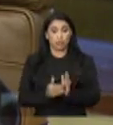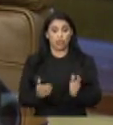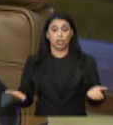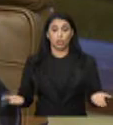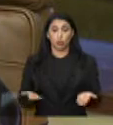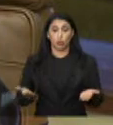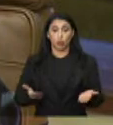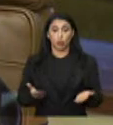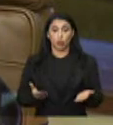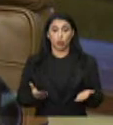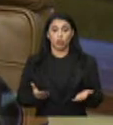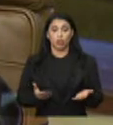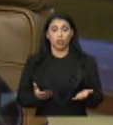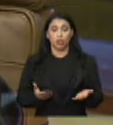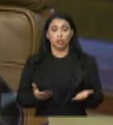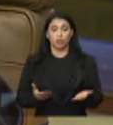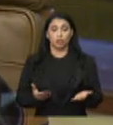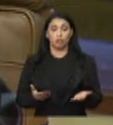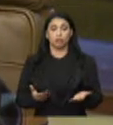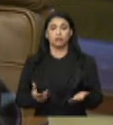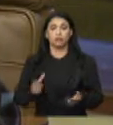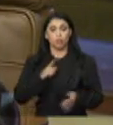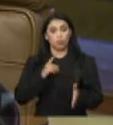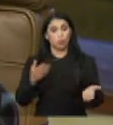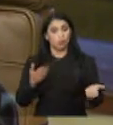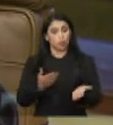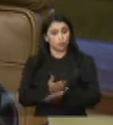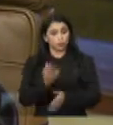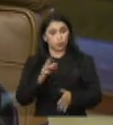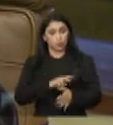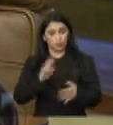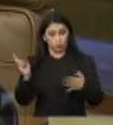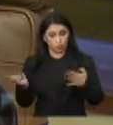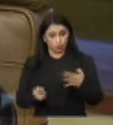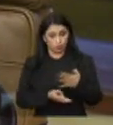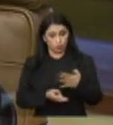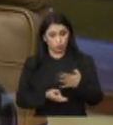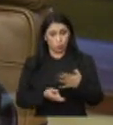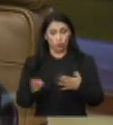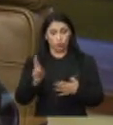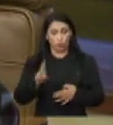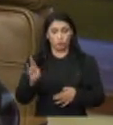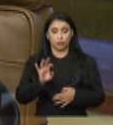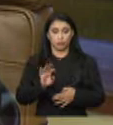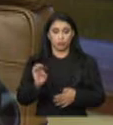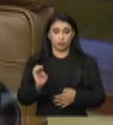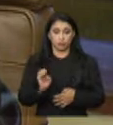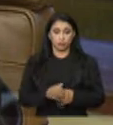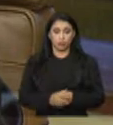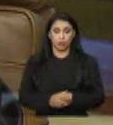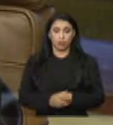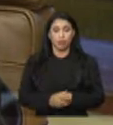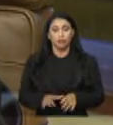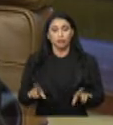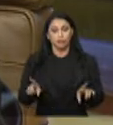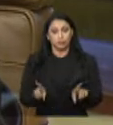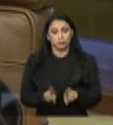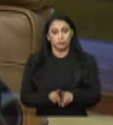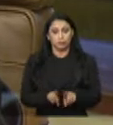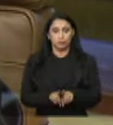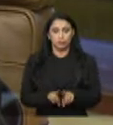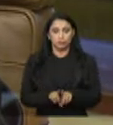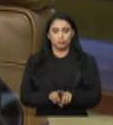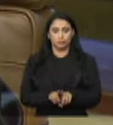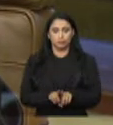proferidos todos os votos deram provimento ao recurso ordinário portanto é aqui também